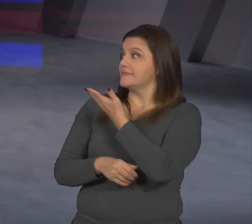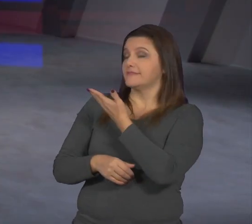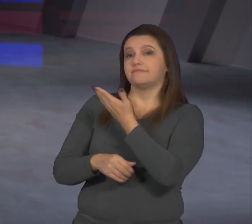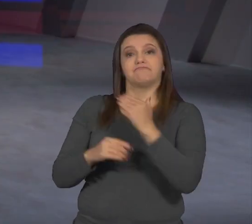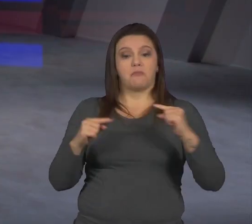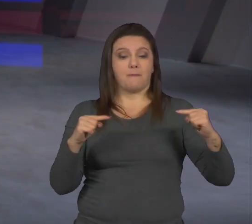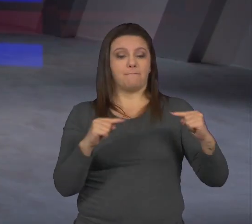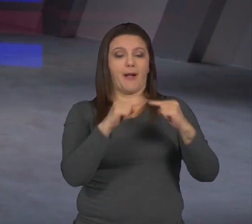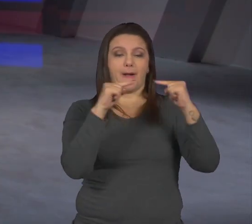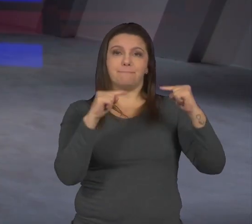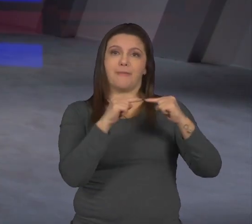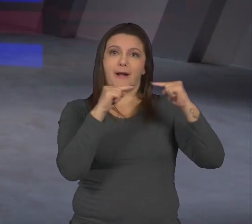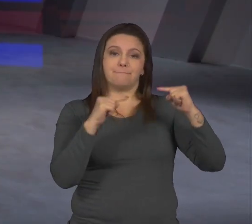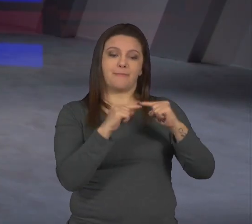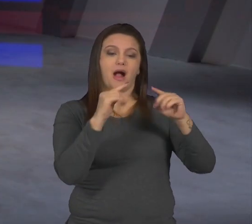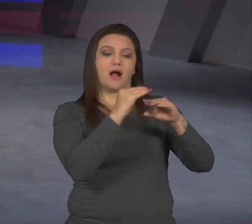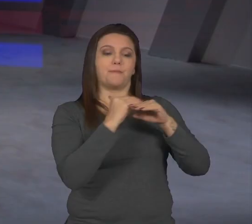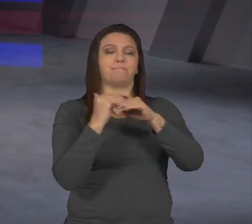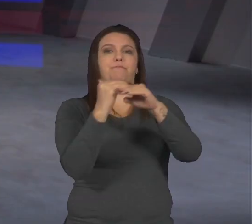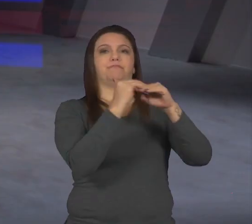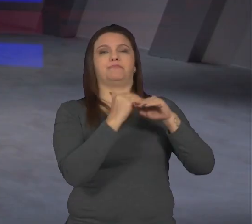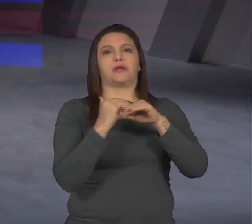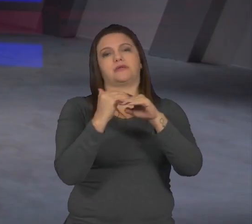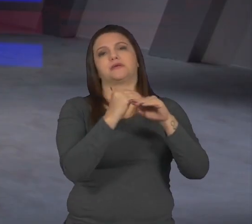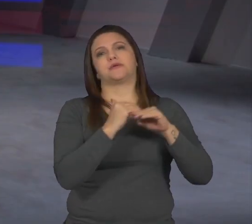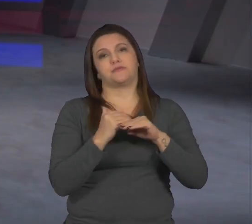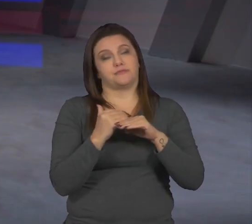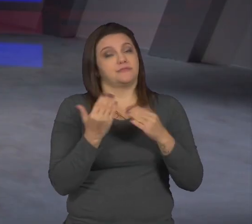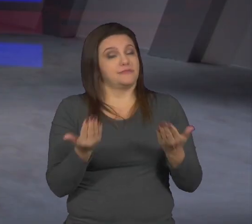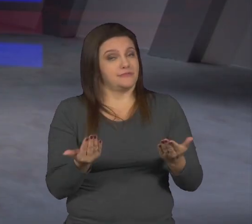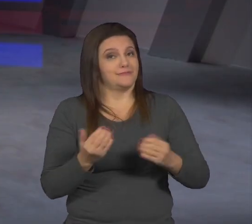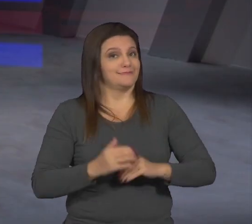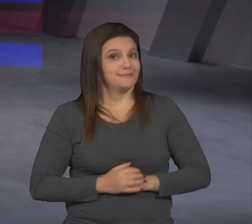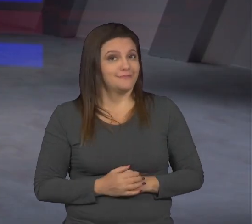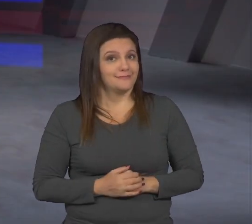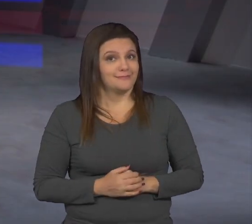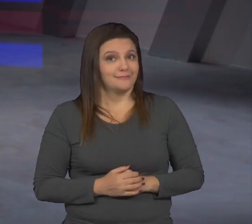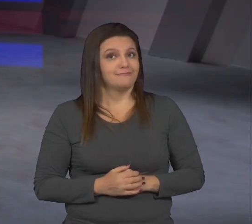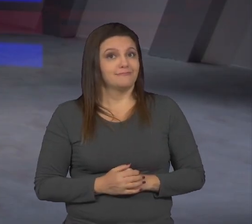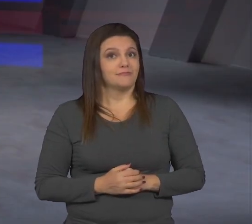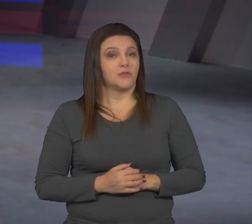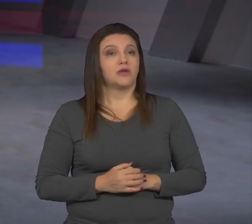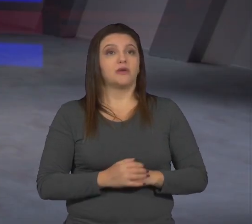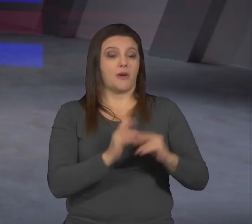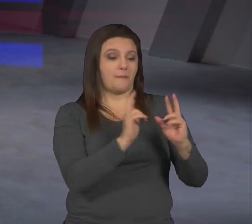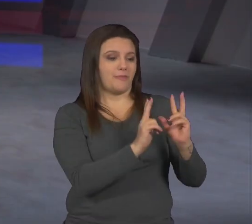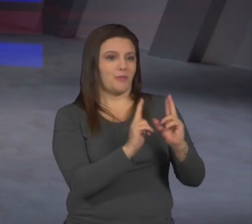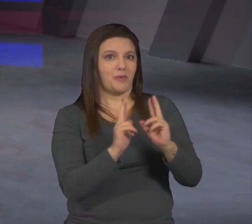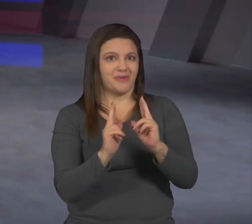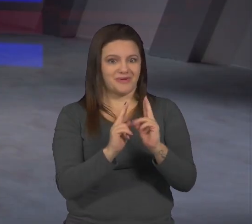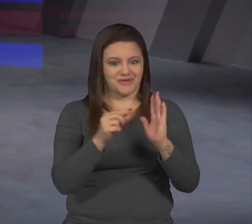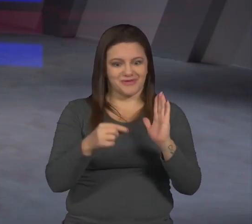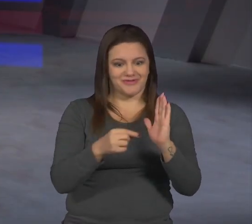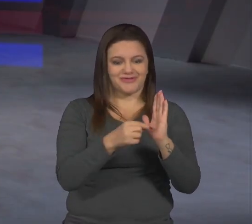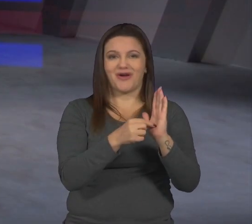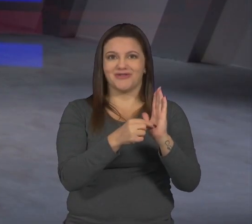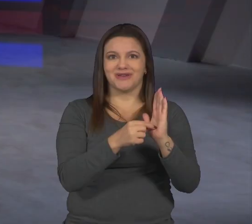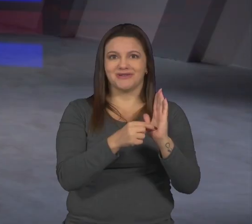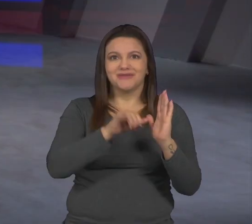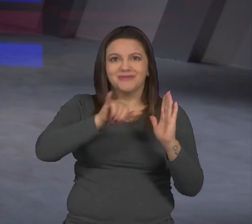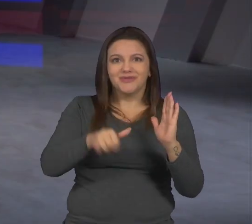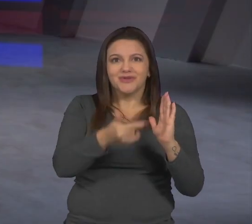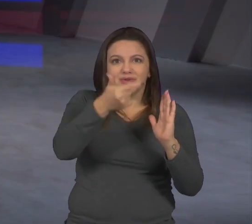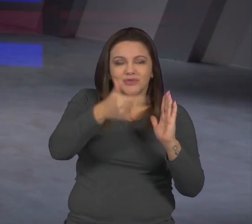padrões, assumindo que aqueles componentes, assumindo que aquelas partes do software que eu estou